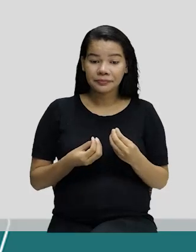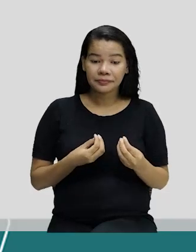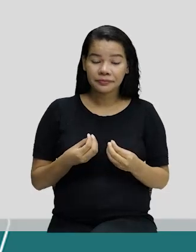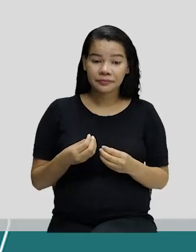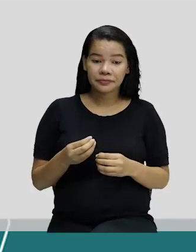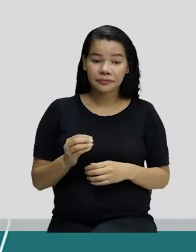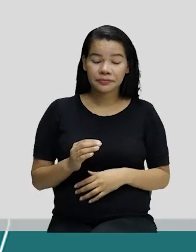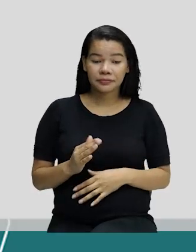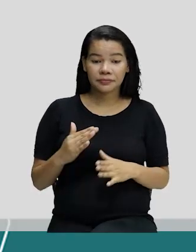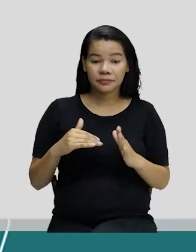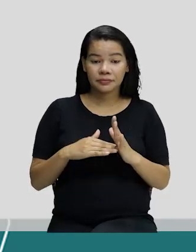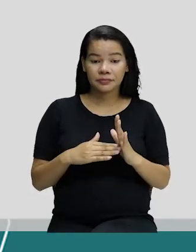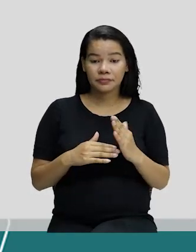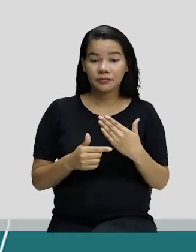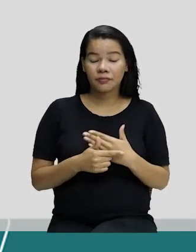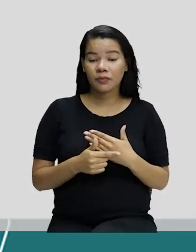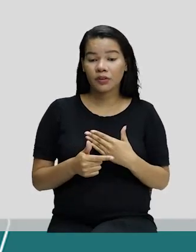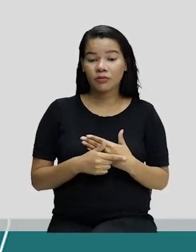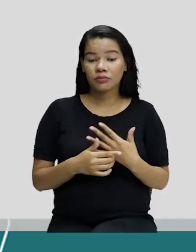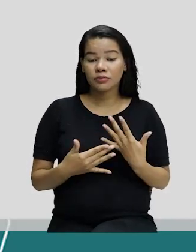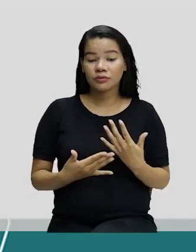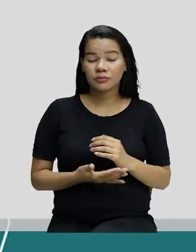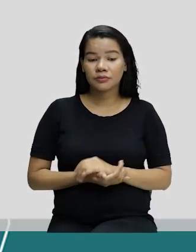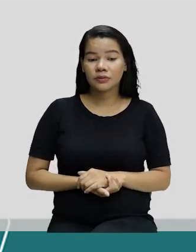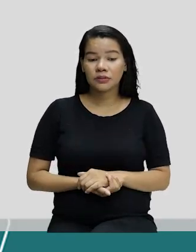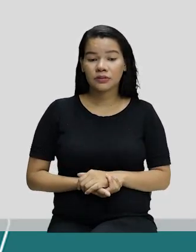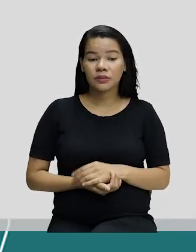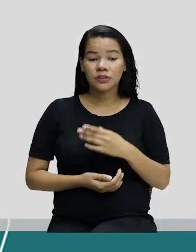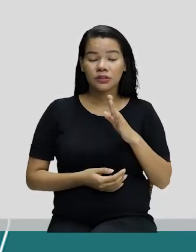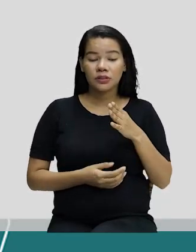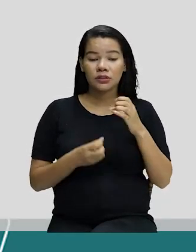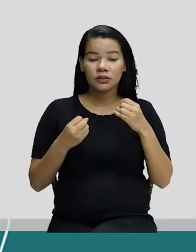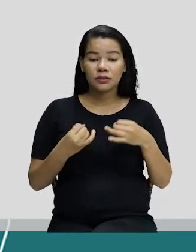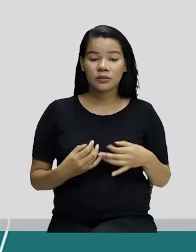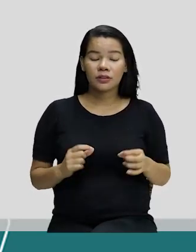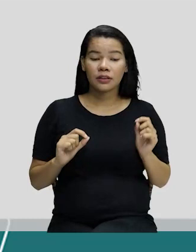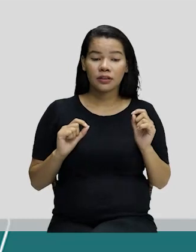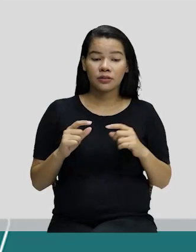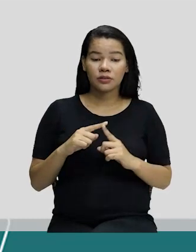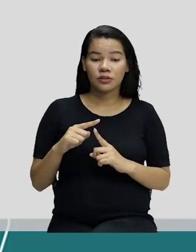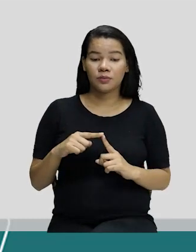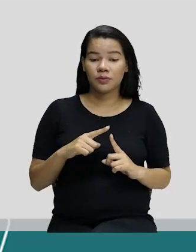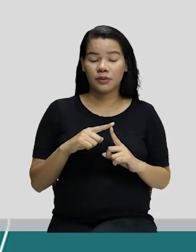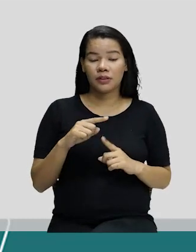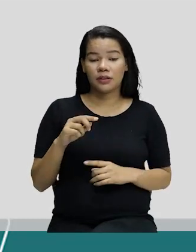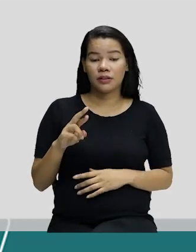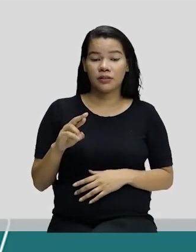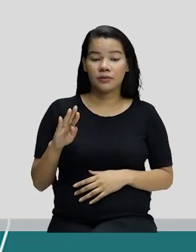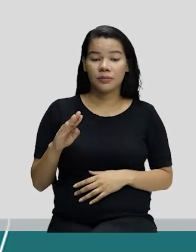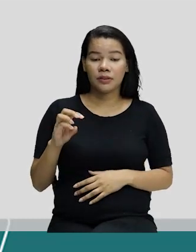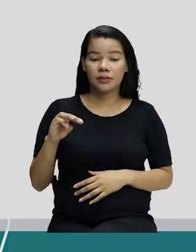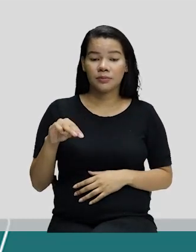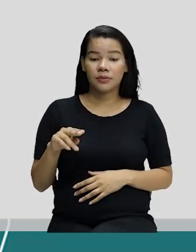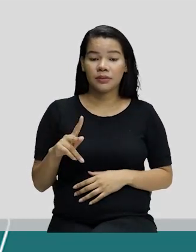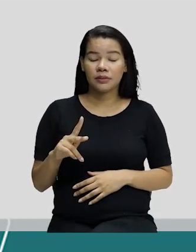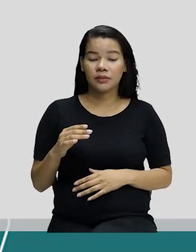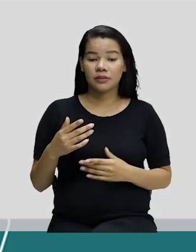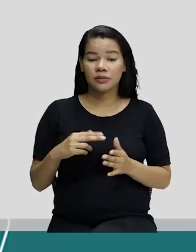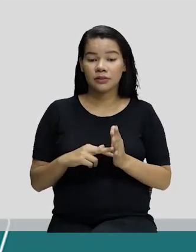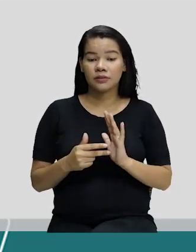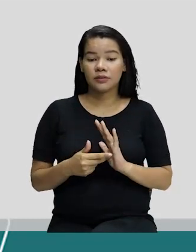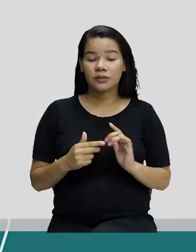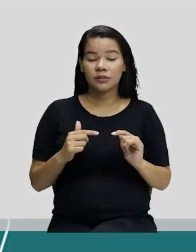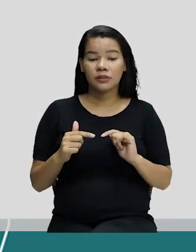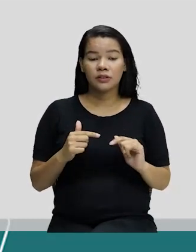Chernobyl? Falamos que ela é do tipo RBMK, ou seja, ela trabalha através da refrigeração